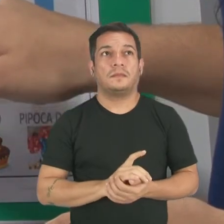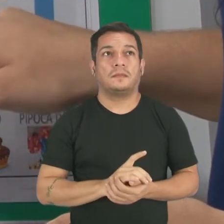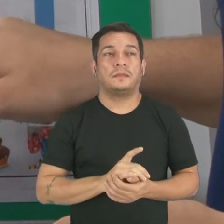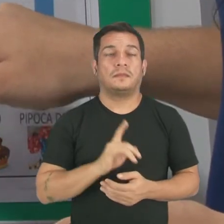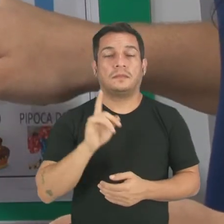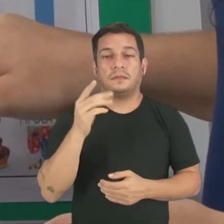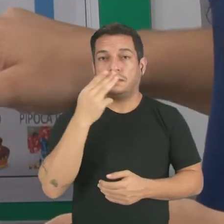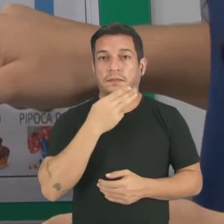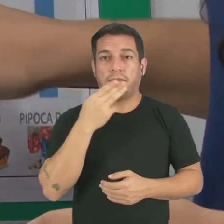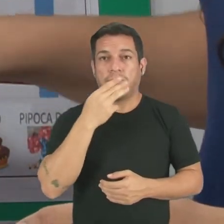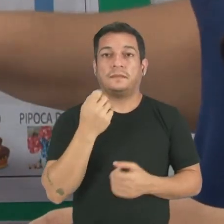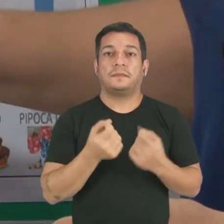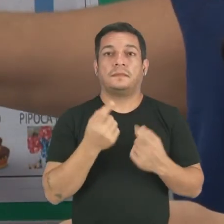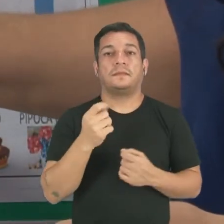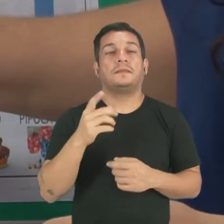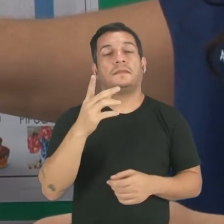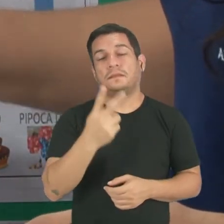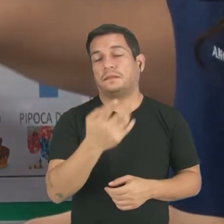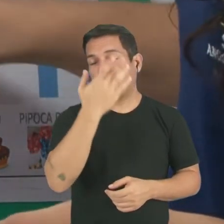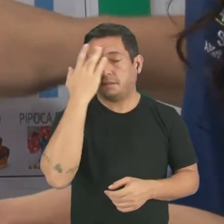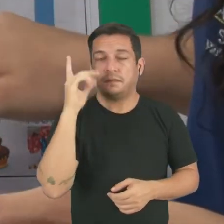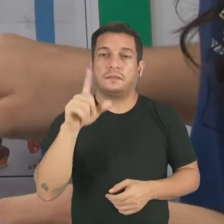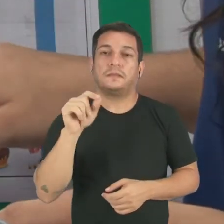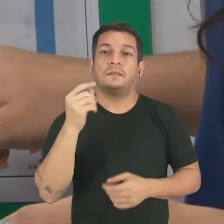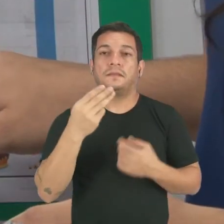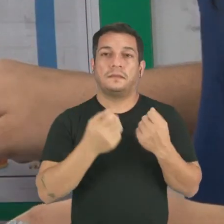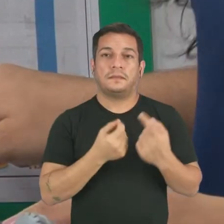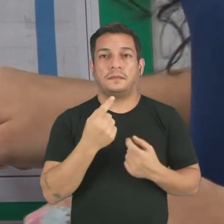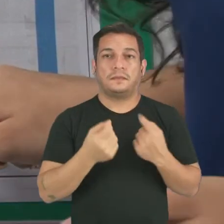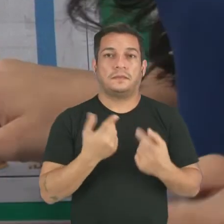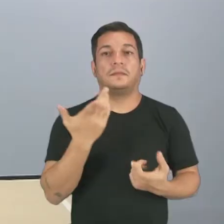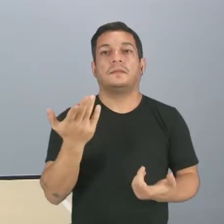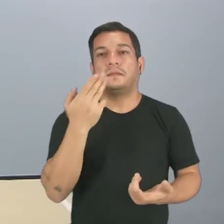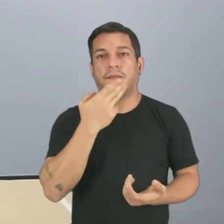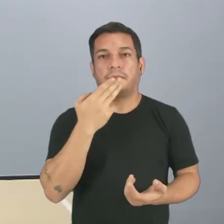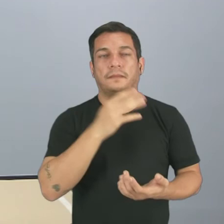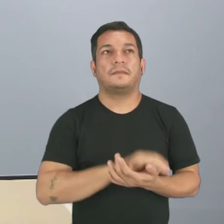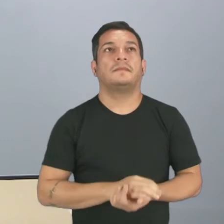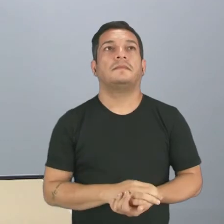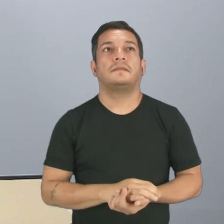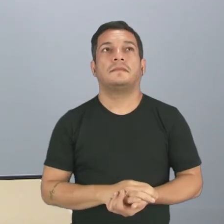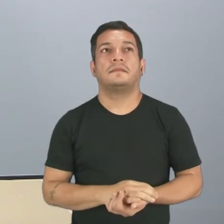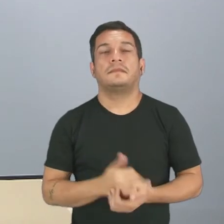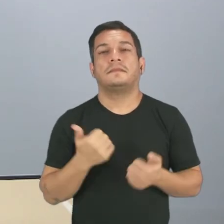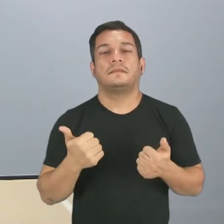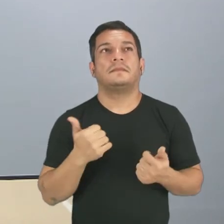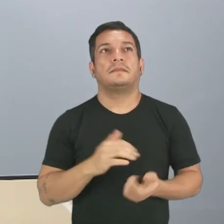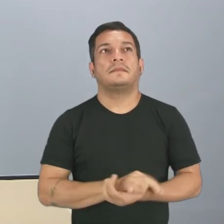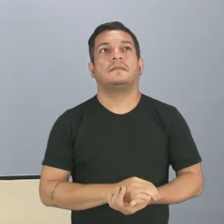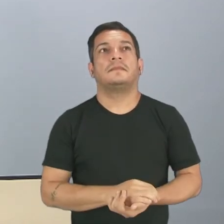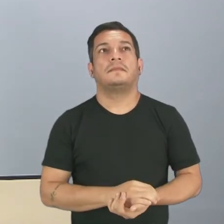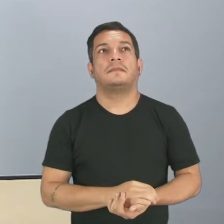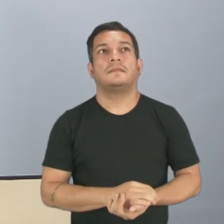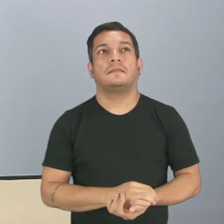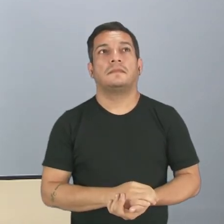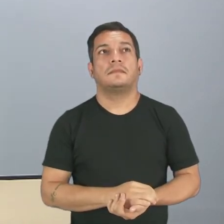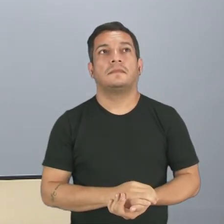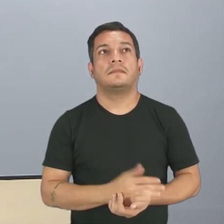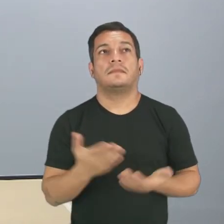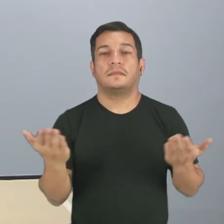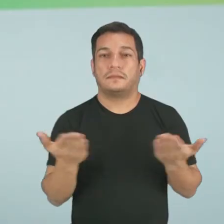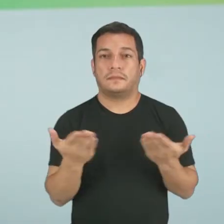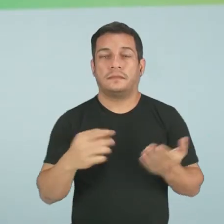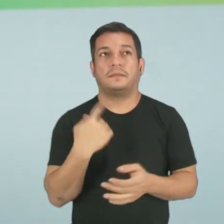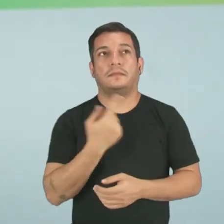barrinha, 2 pessoas escolheram a pipoca. Muito bem. Hoje